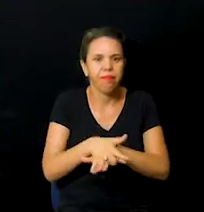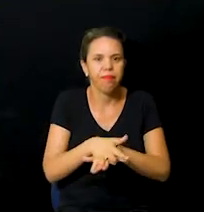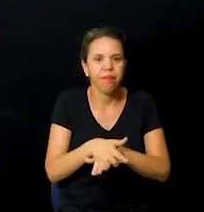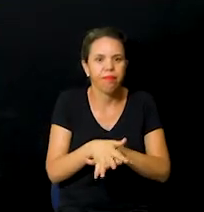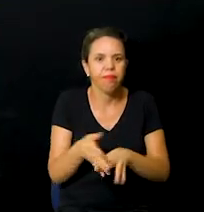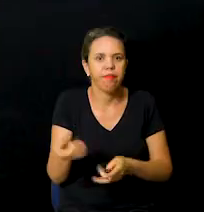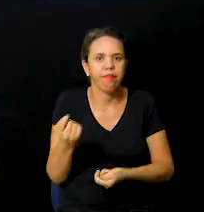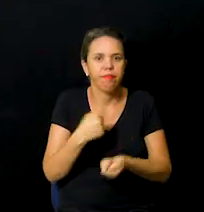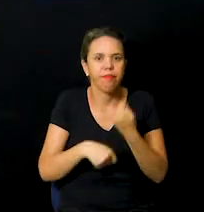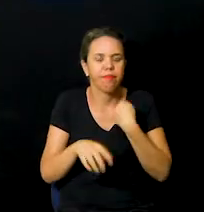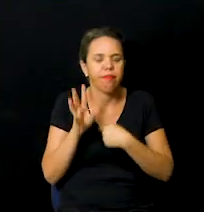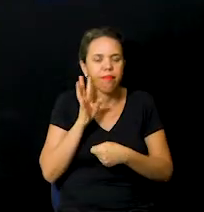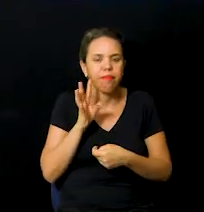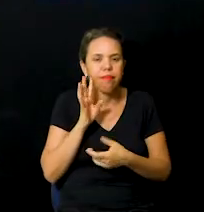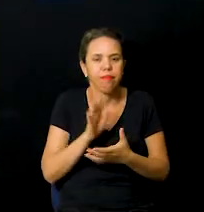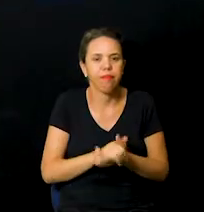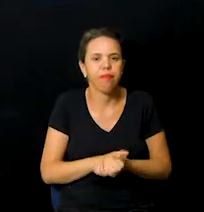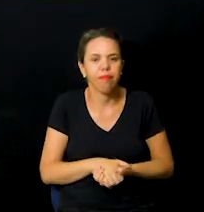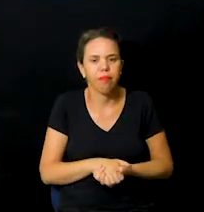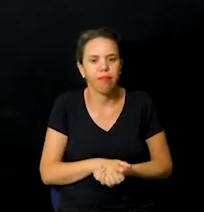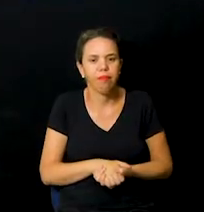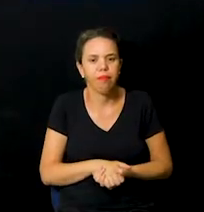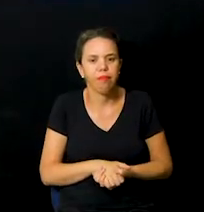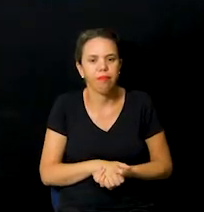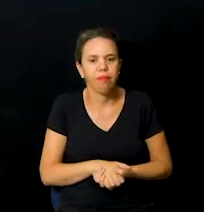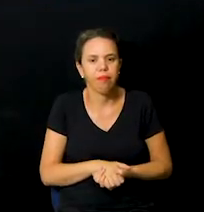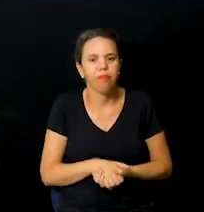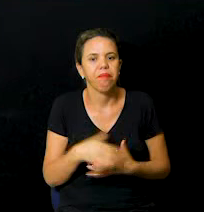trazendo a inclusão para o negócio. Olha que legal.